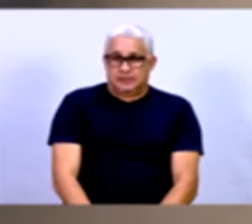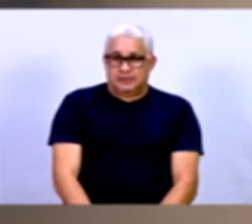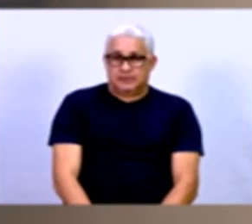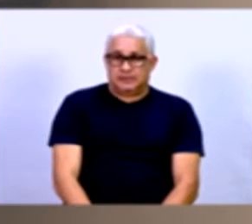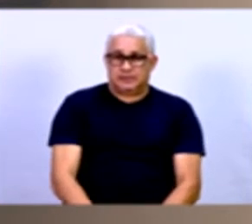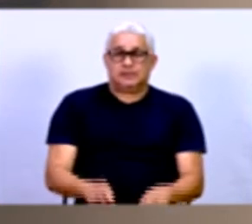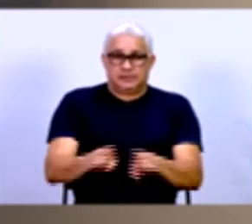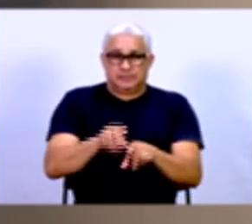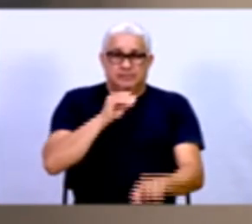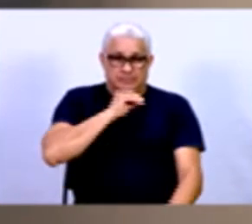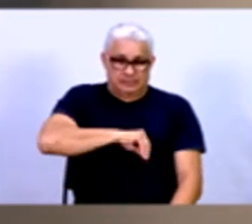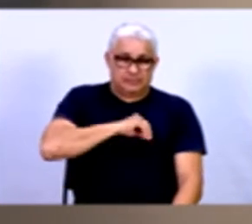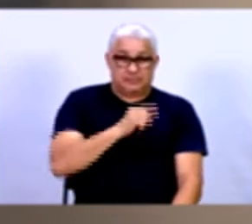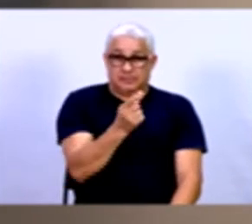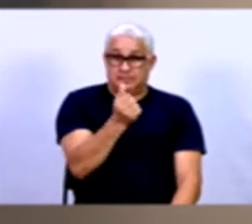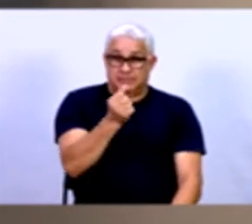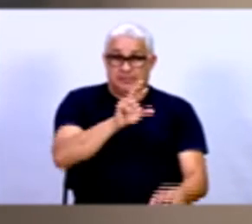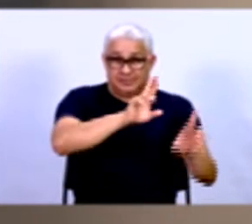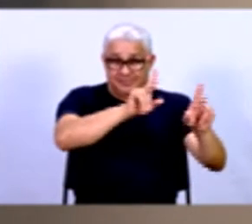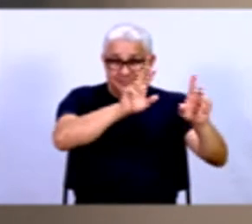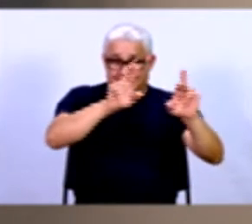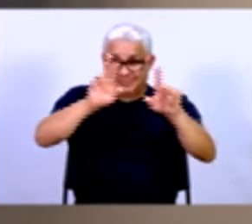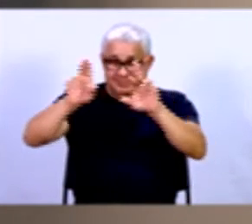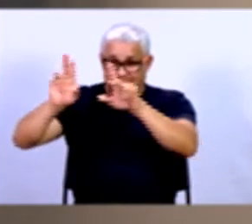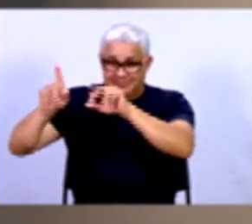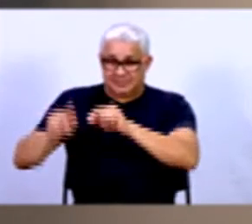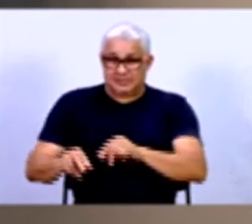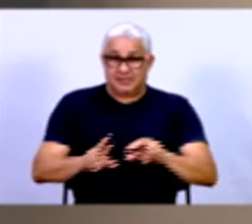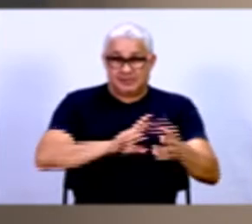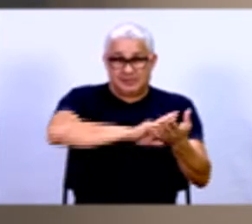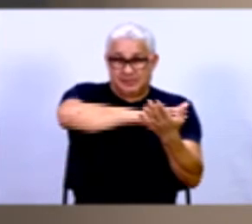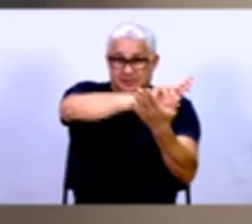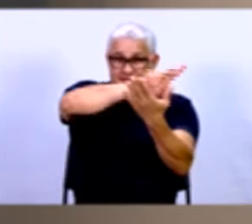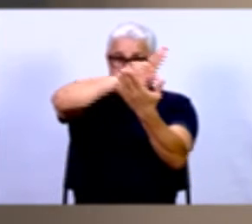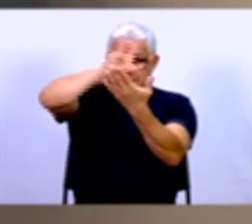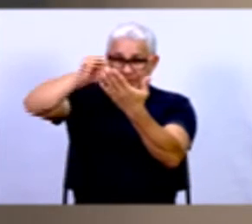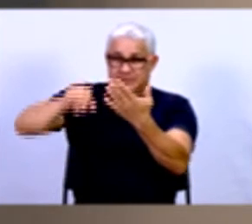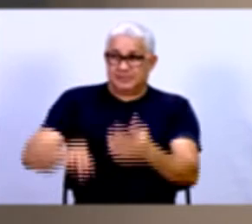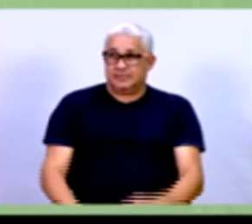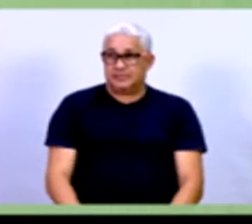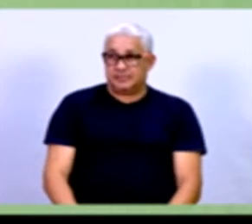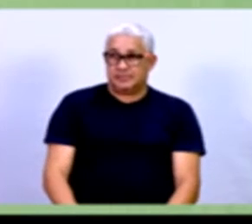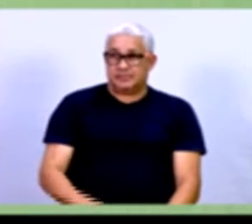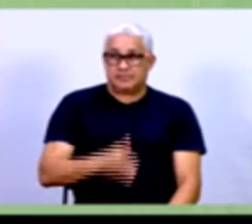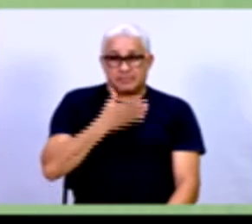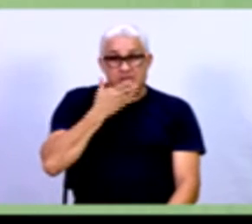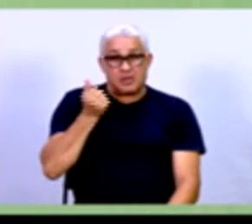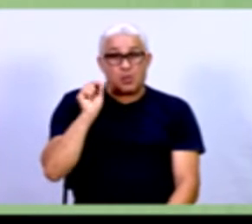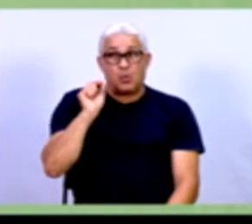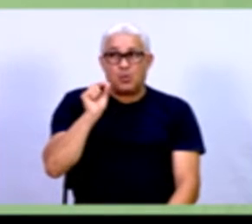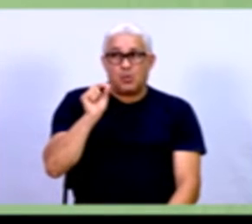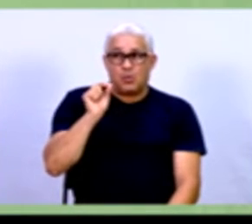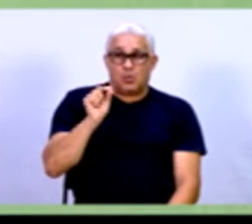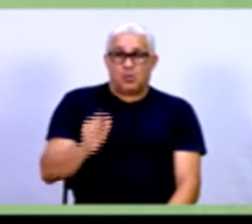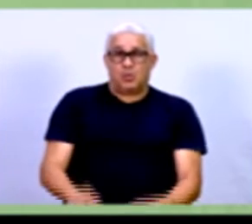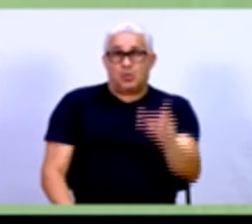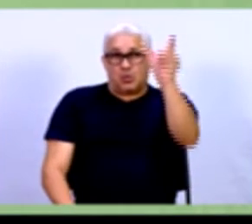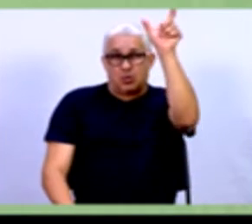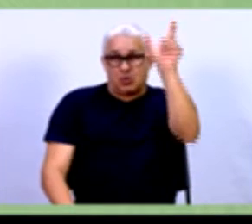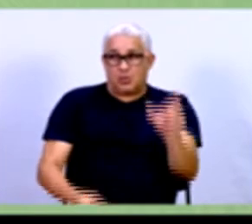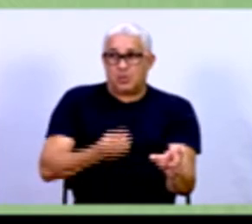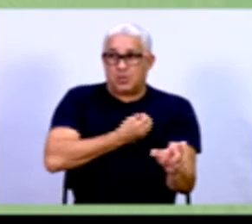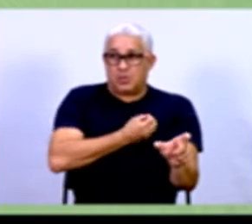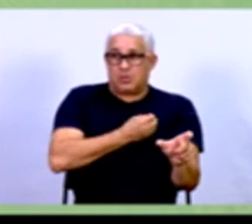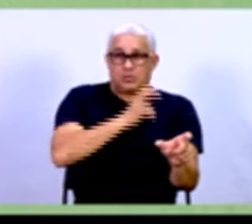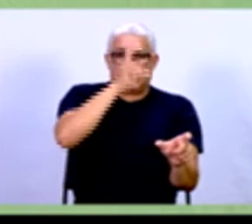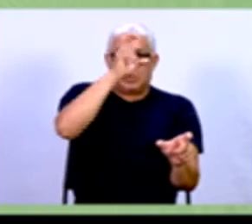faixas de renda. Então, é muito diversificado. Quando for assim, vocês têm que ir para essa numeração aqui do split